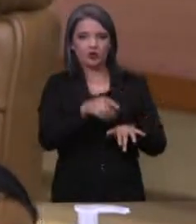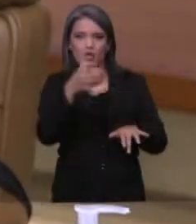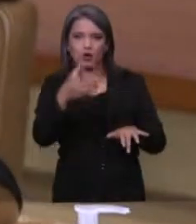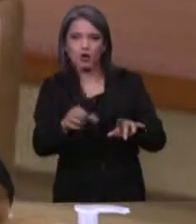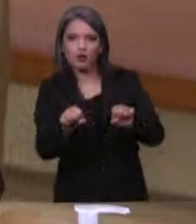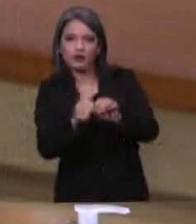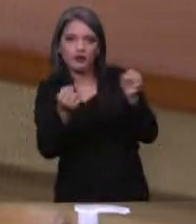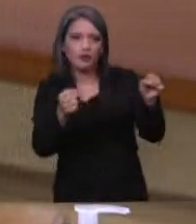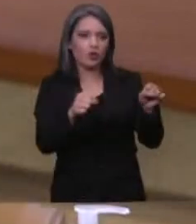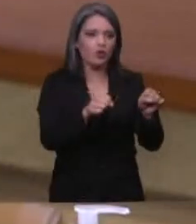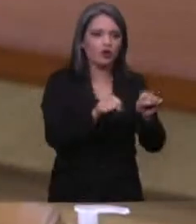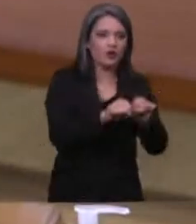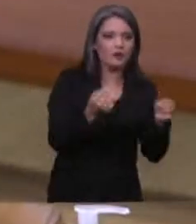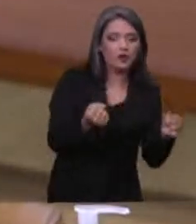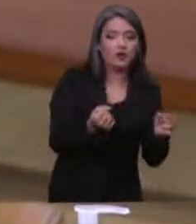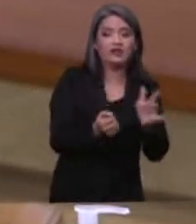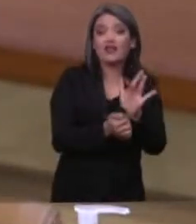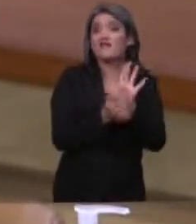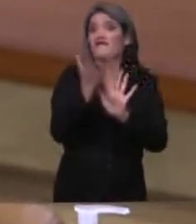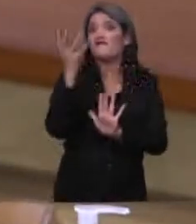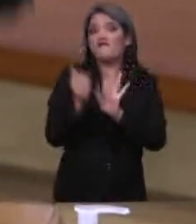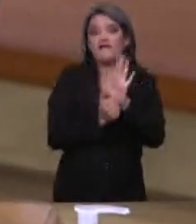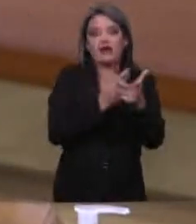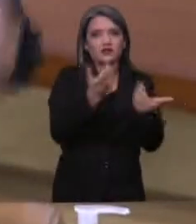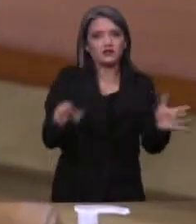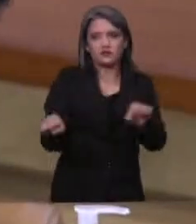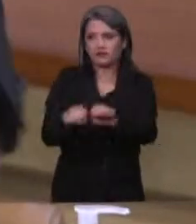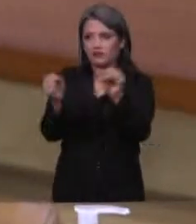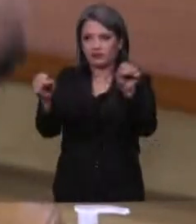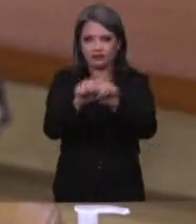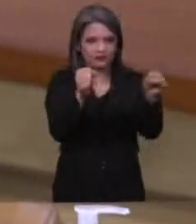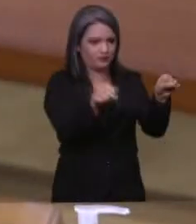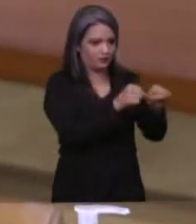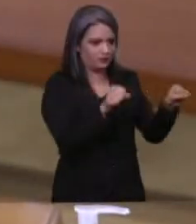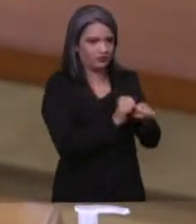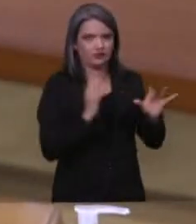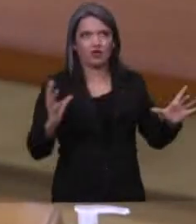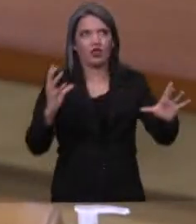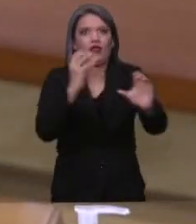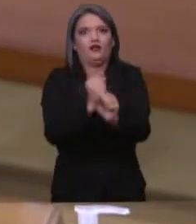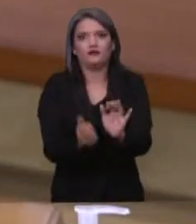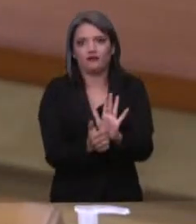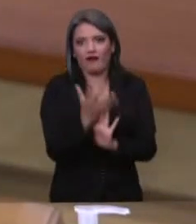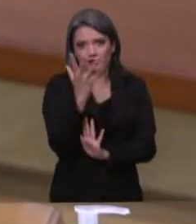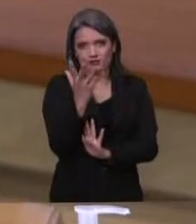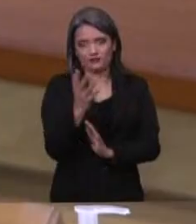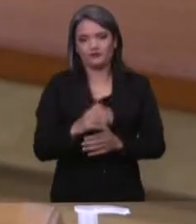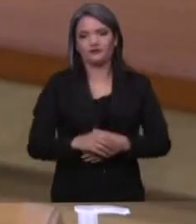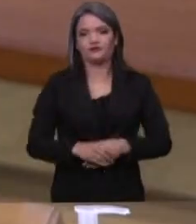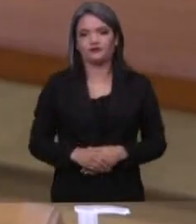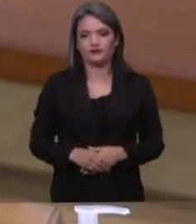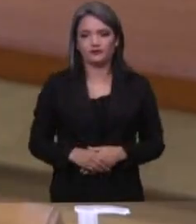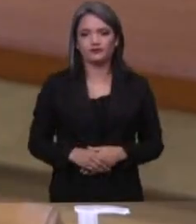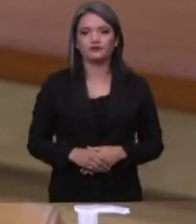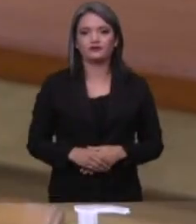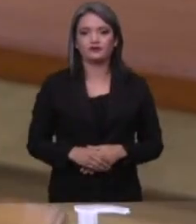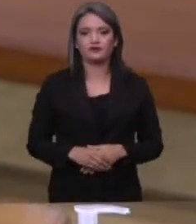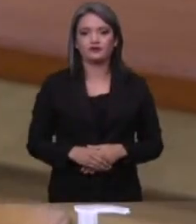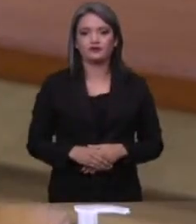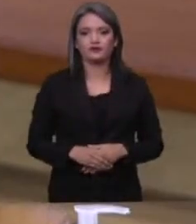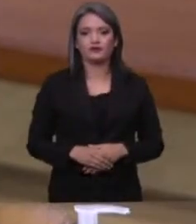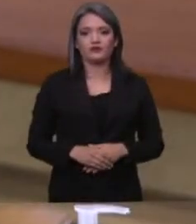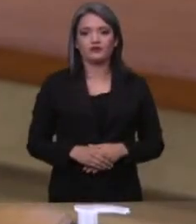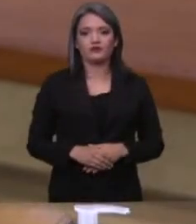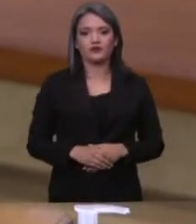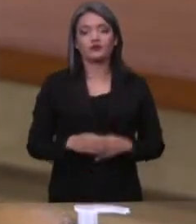ali. Foram várias destruições. De 8 de janeiro. Ação penal número 1060, Ministério Público Federal. Por isso